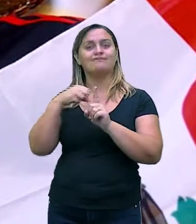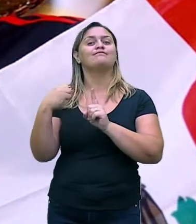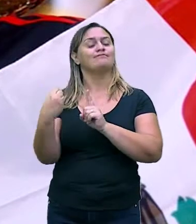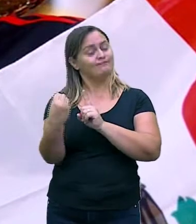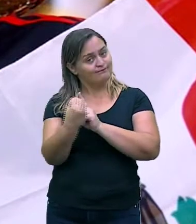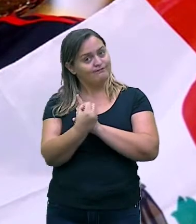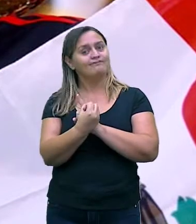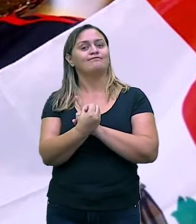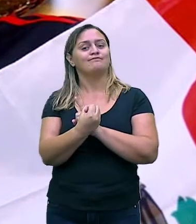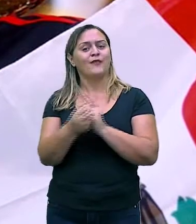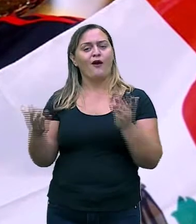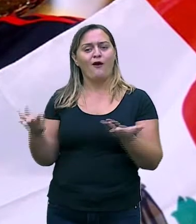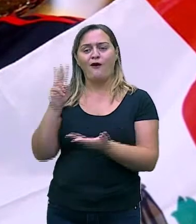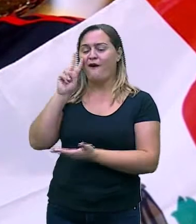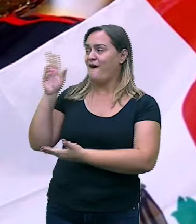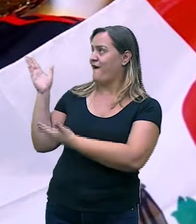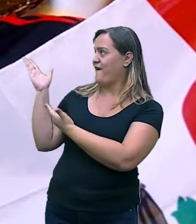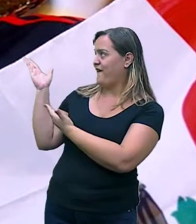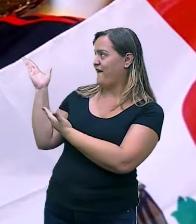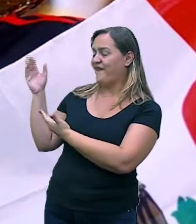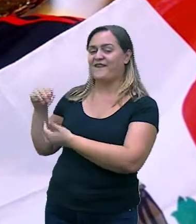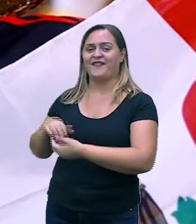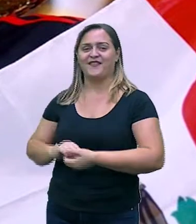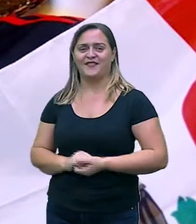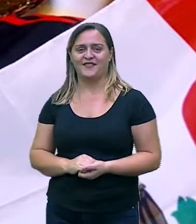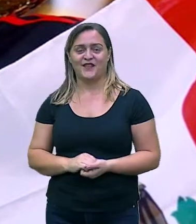também de novo a figura logo atrás.